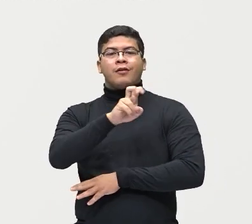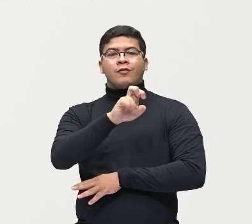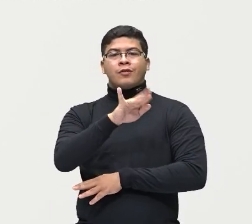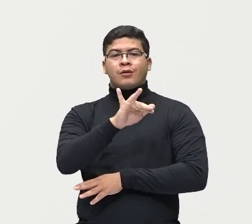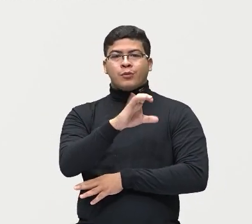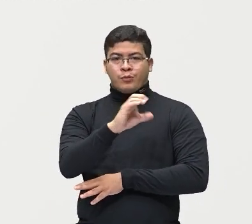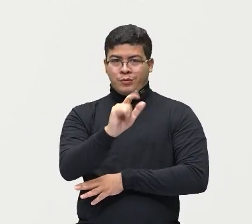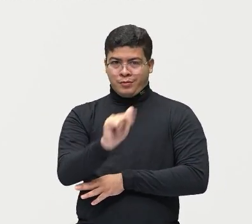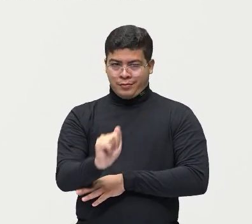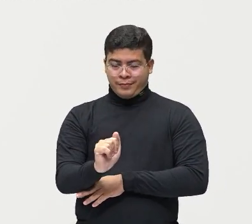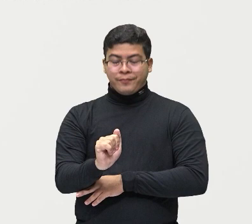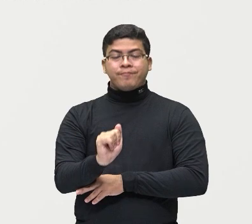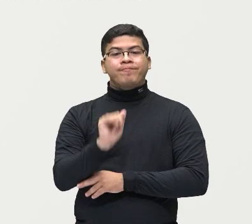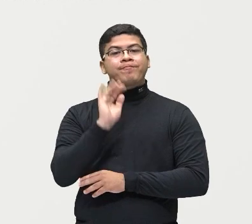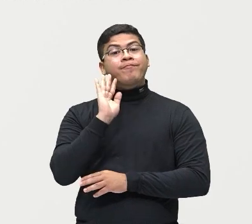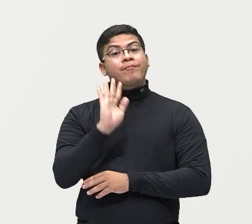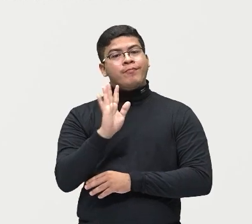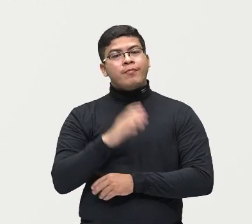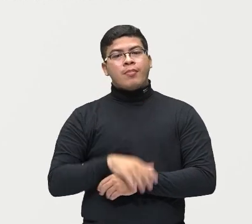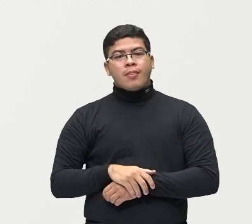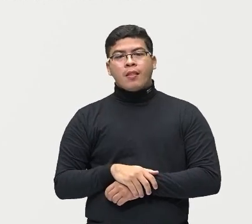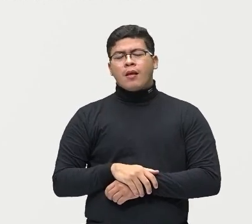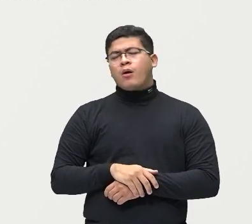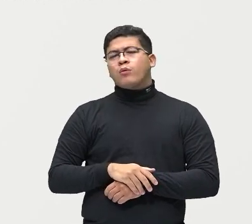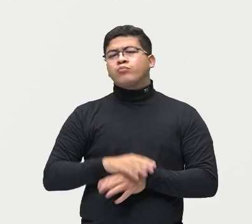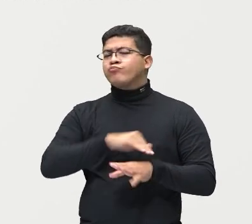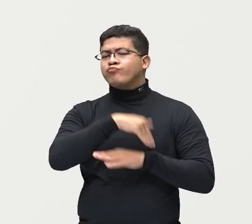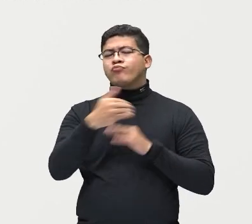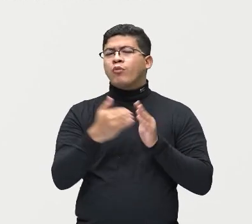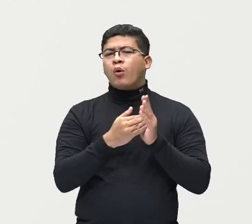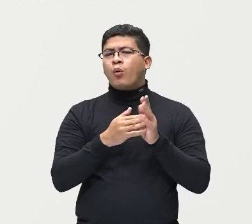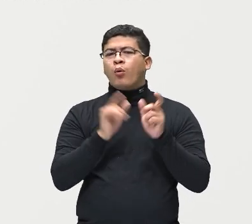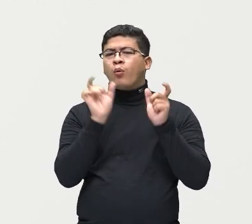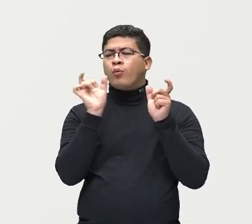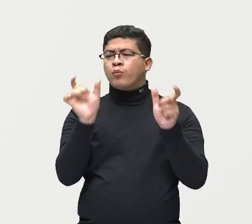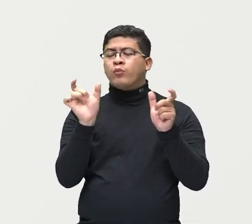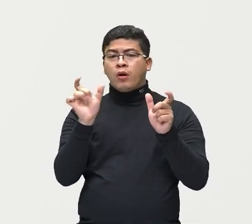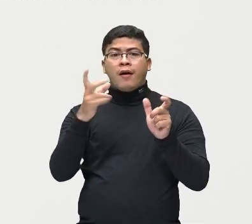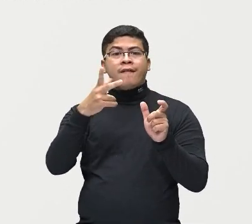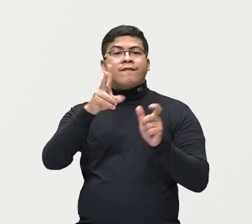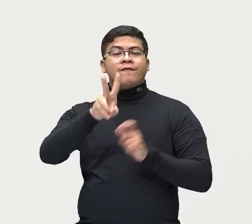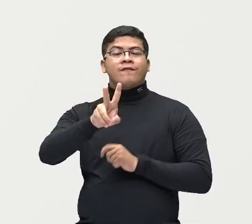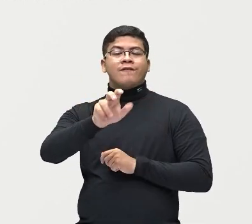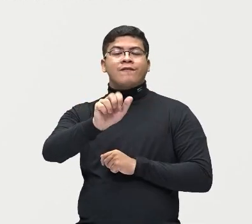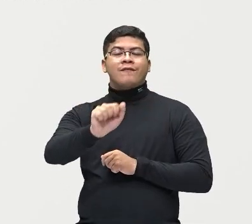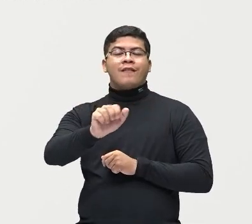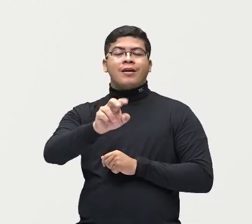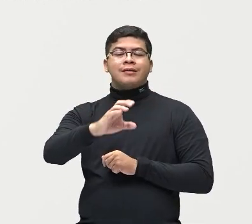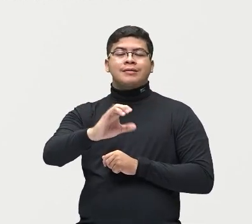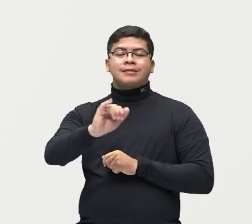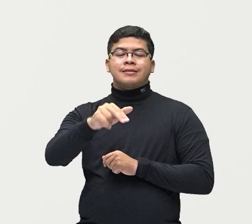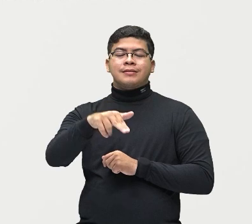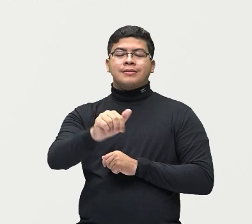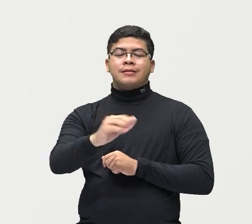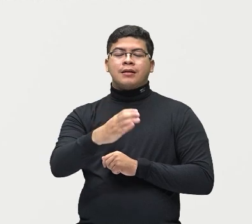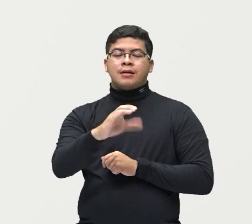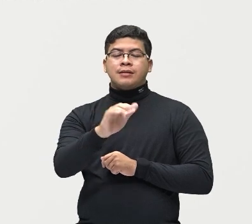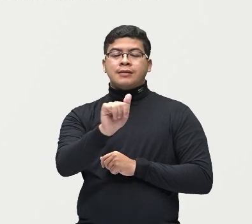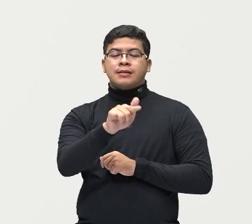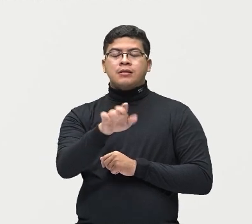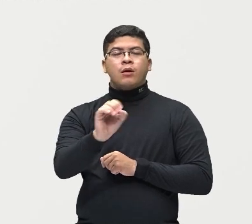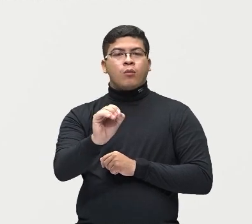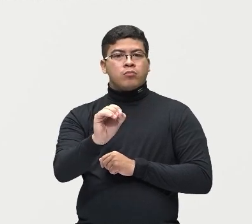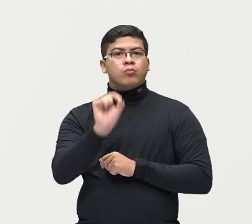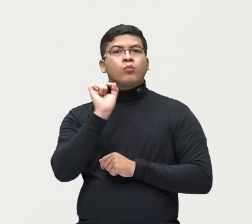varíola, ao generalizar o termo vacinação, denominando assim todo tipo